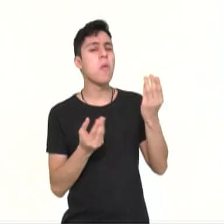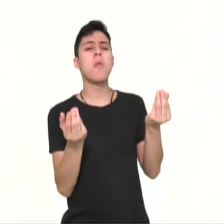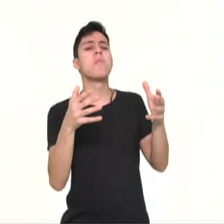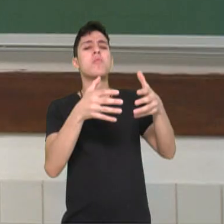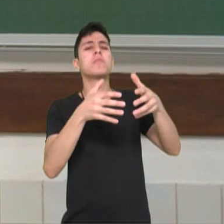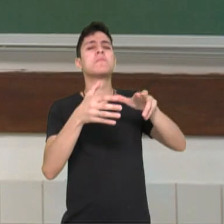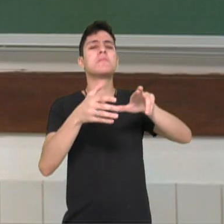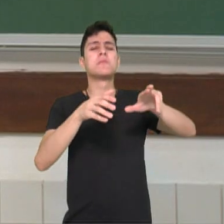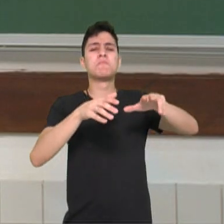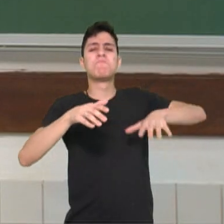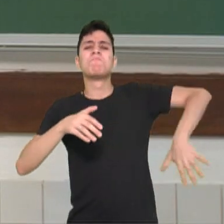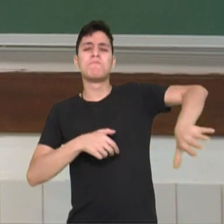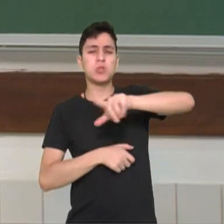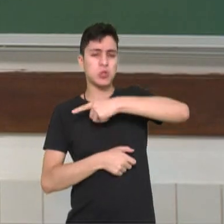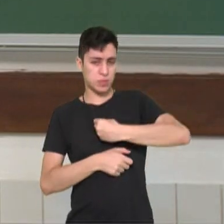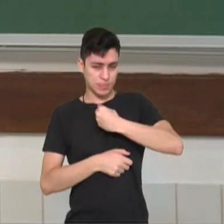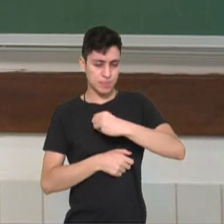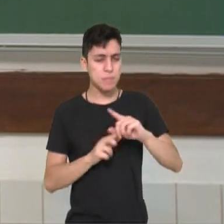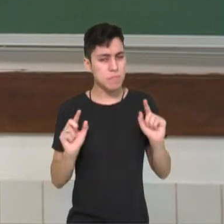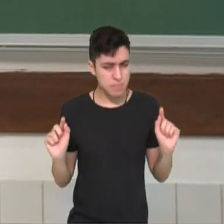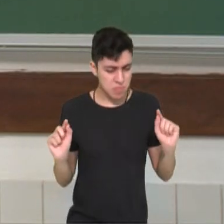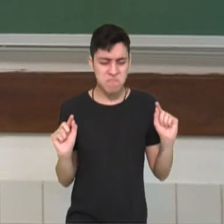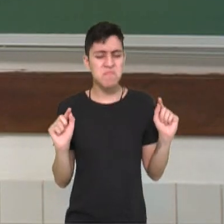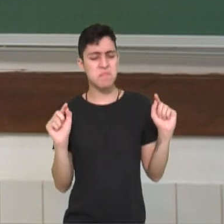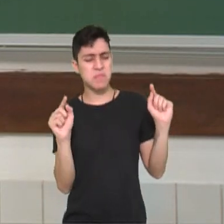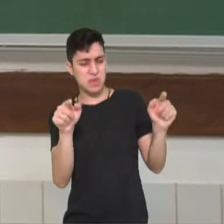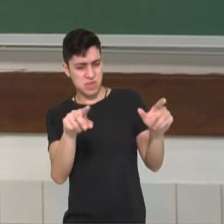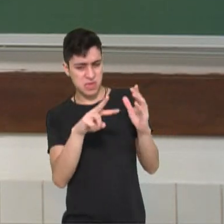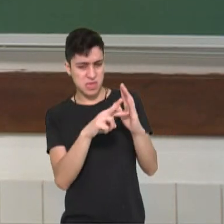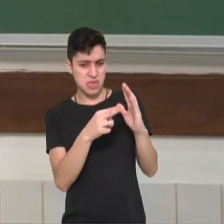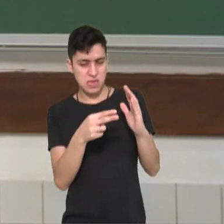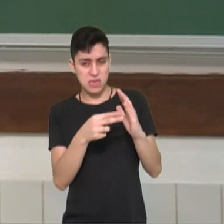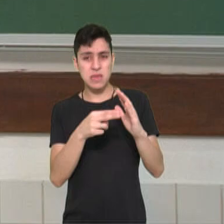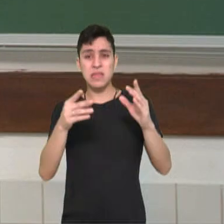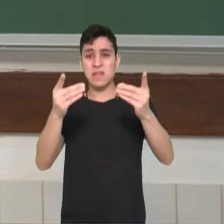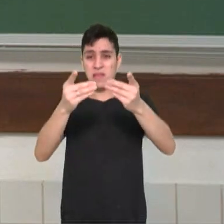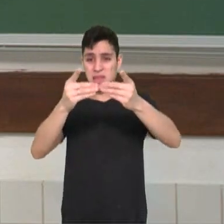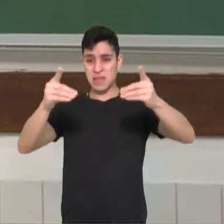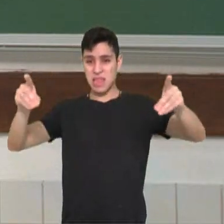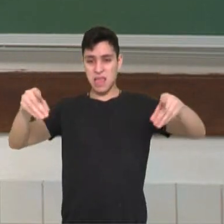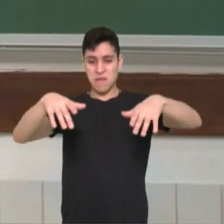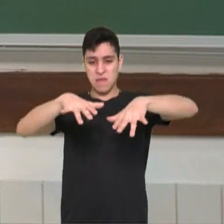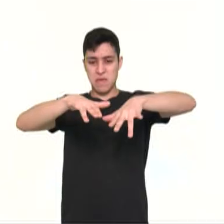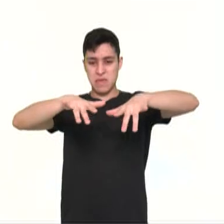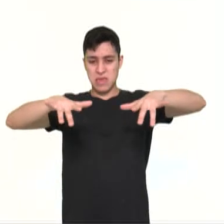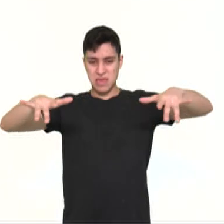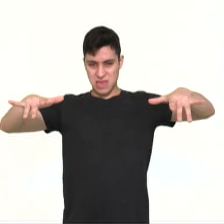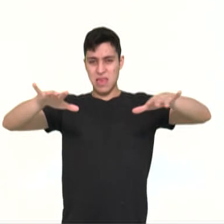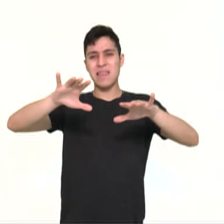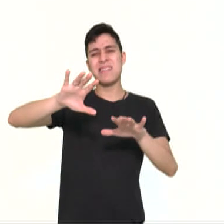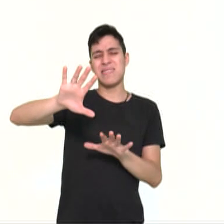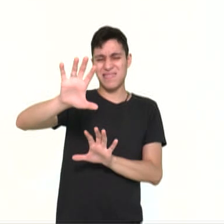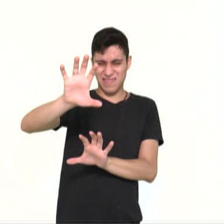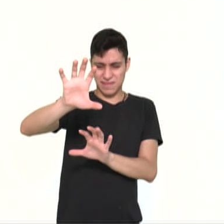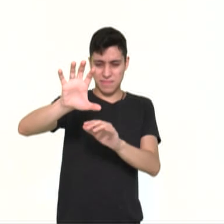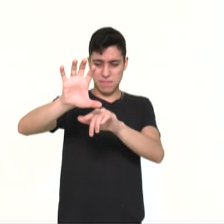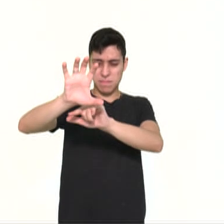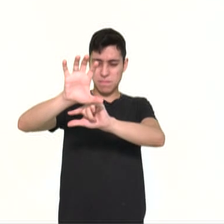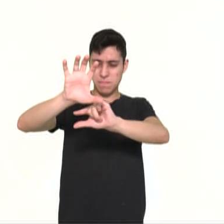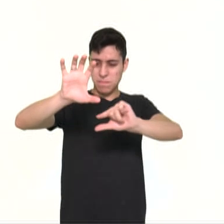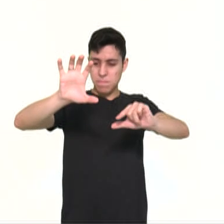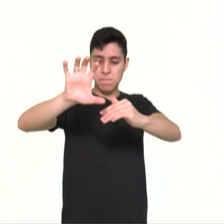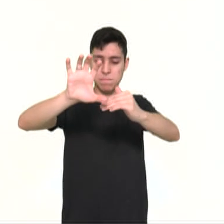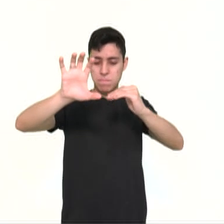de terra que existe ali, né, a região abaixo do deserto do Saara. E nessa região do Sahel vão